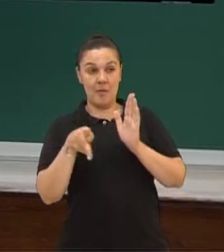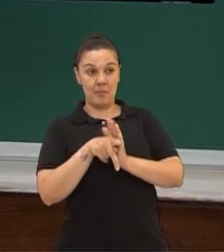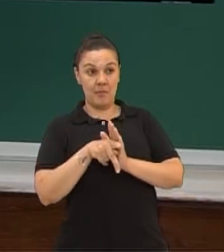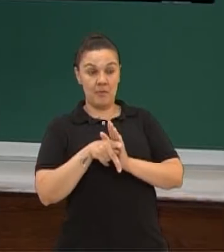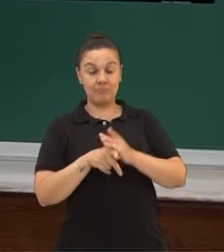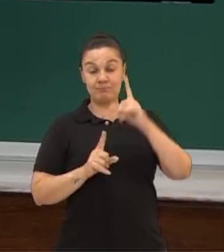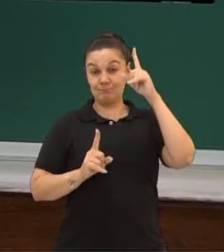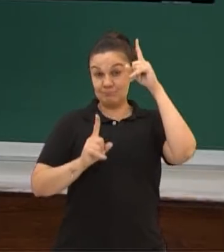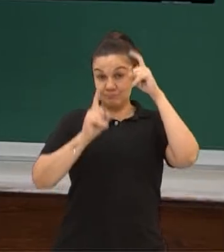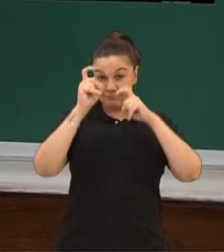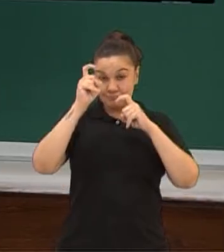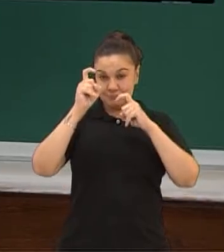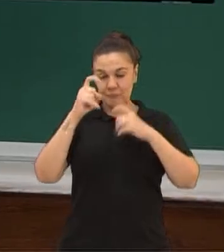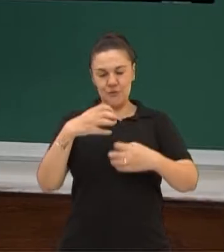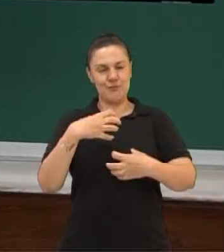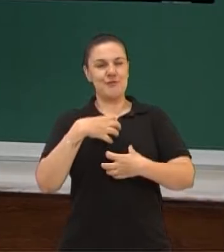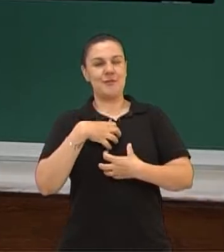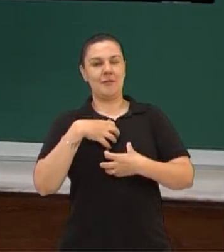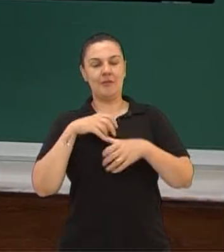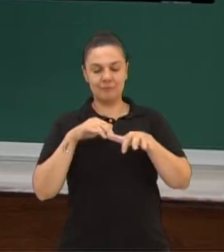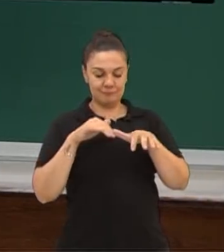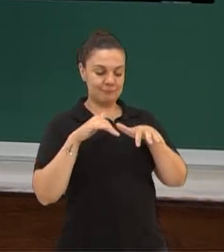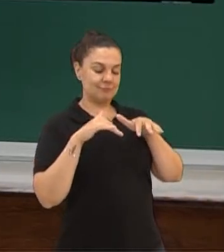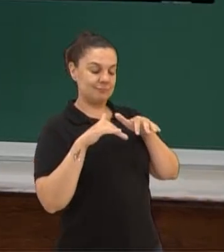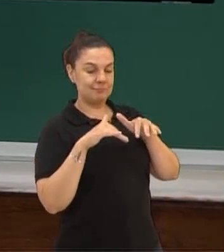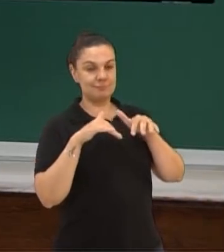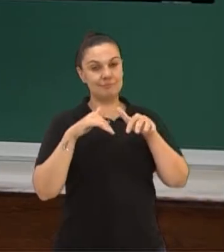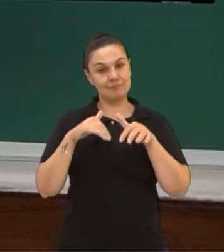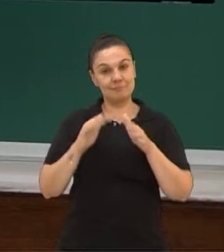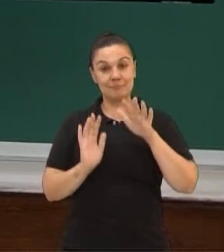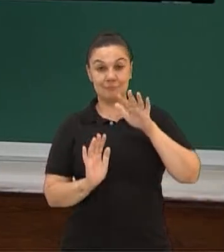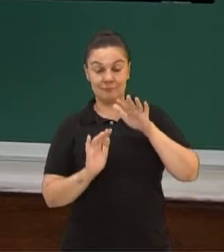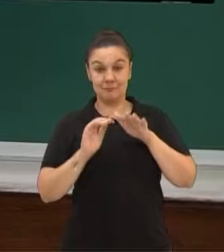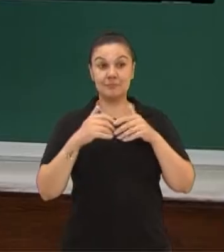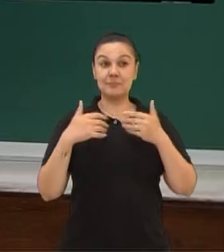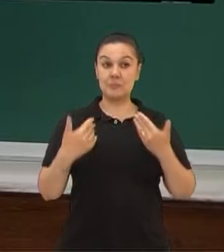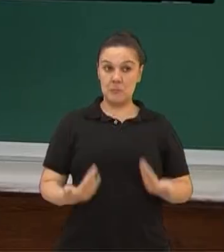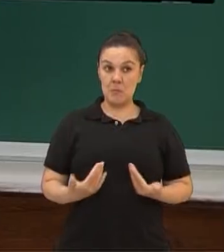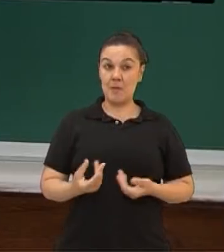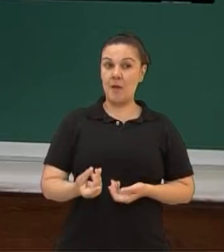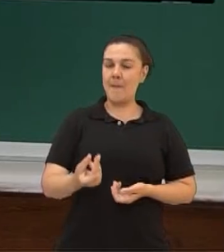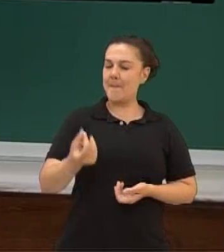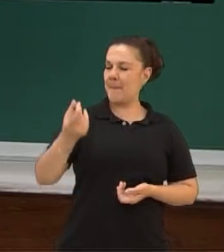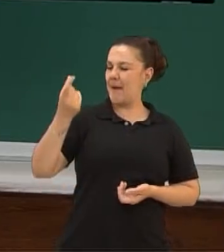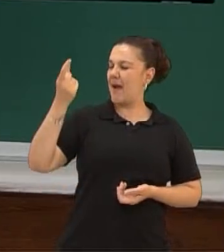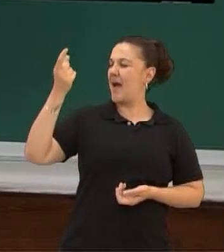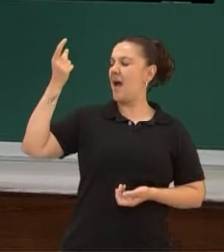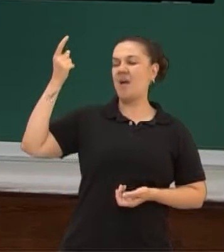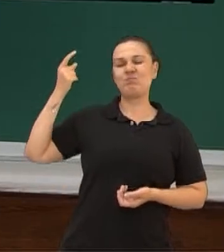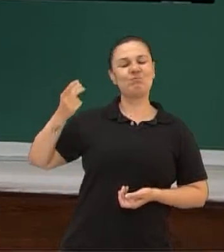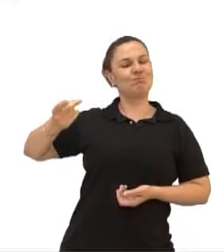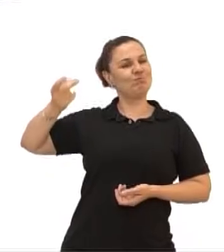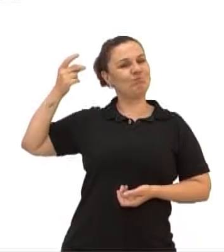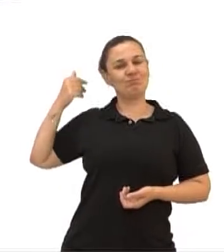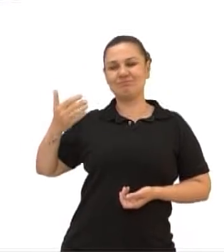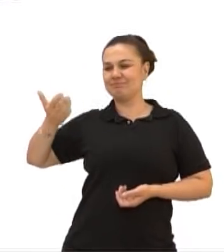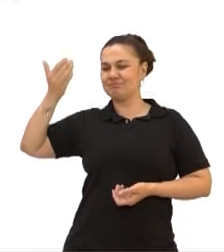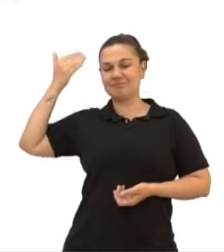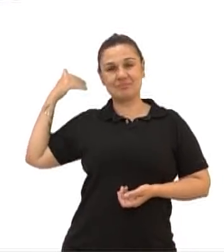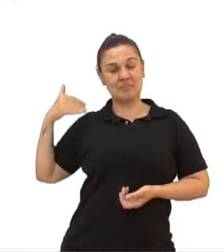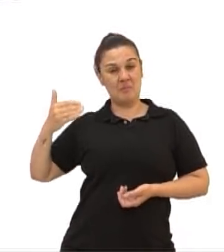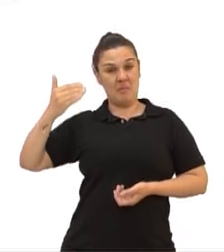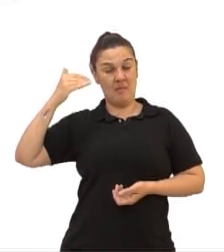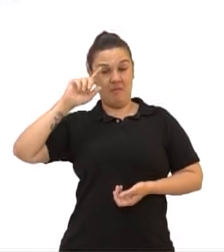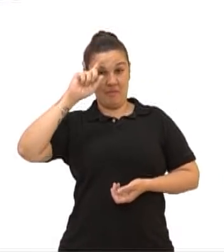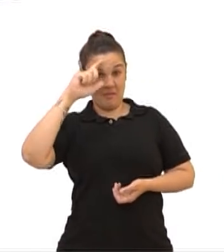nossas expressões, na maneira com que a gente se movimenta. Bem, desde os tempos mais remotos de sua existência, o